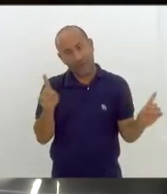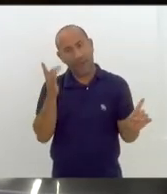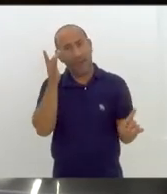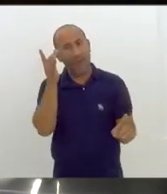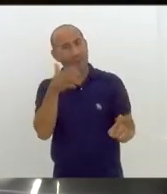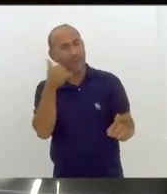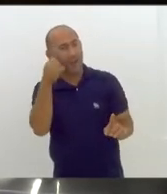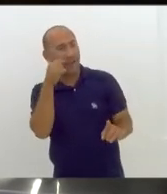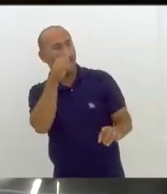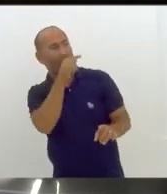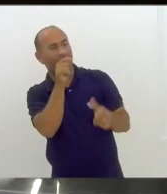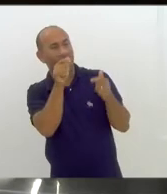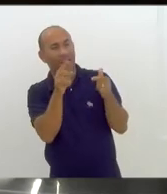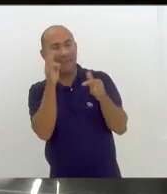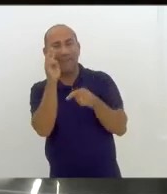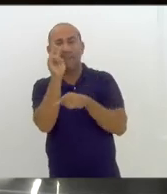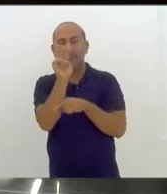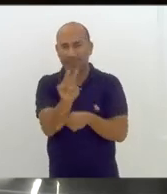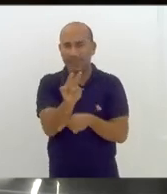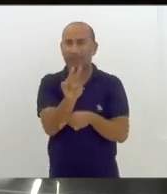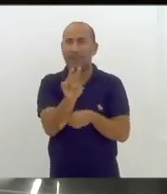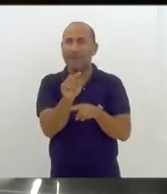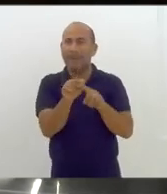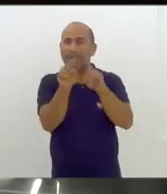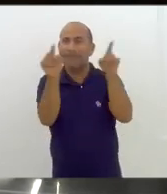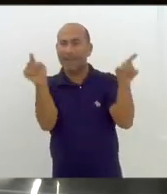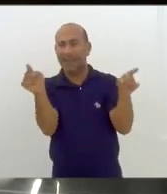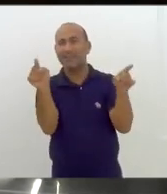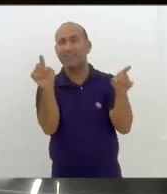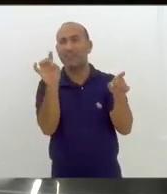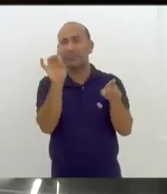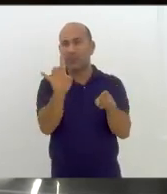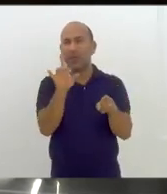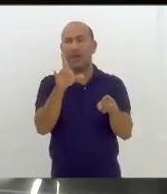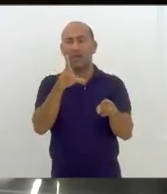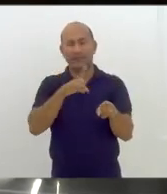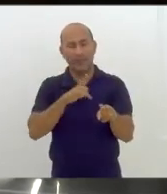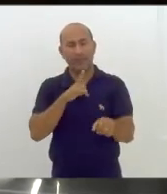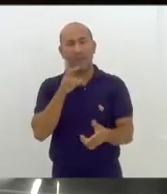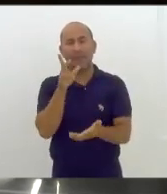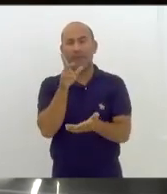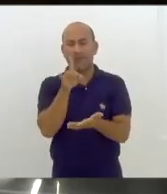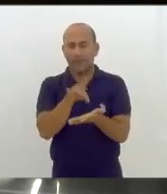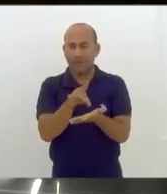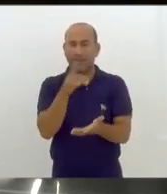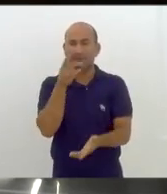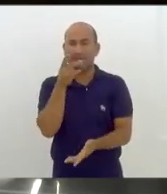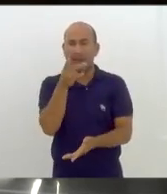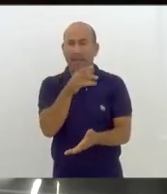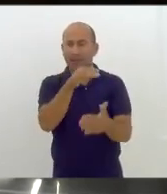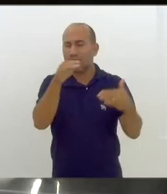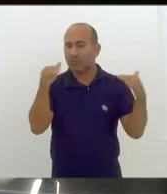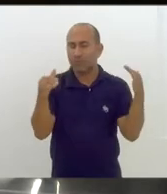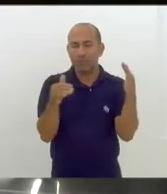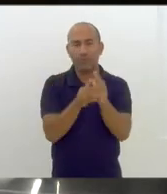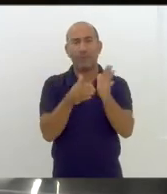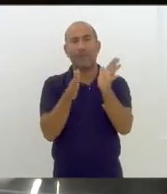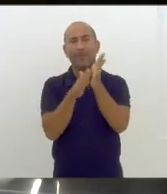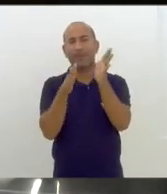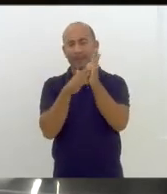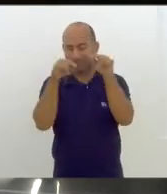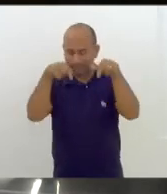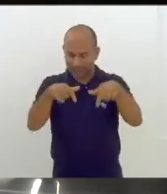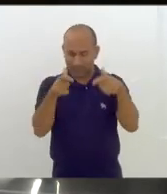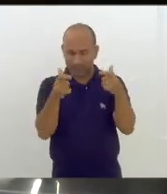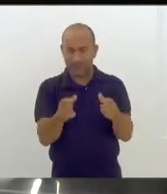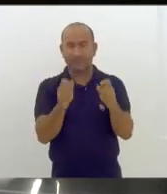ali assistindo da plateia. Mas eu só tenho realmente a render toda a homenagem também a essa casa,